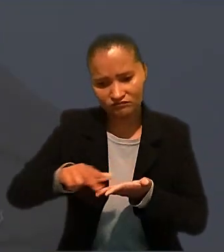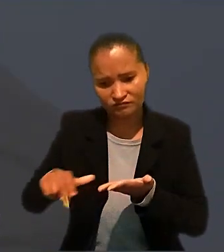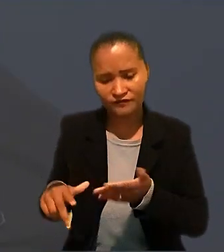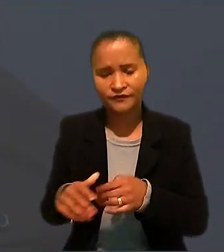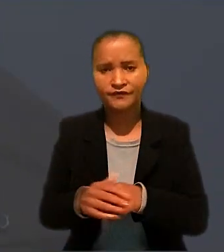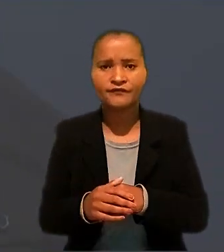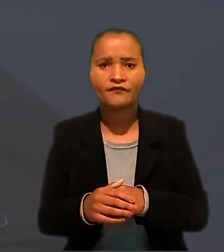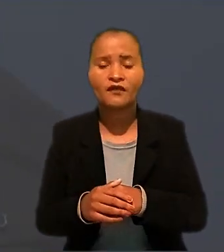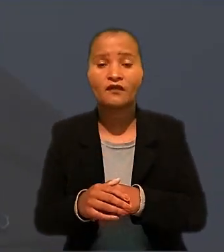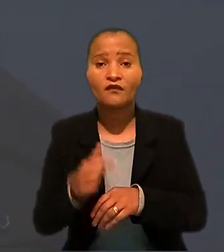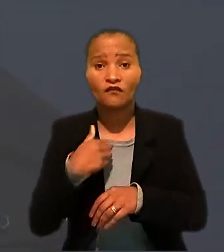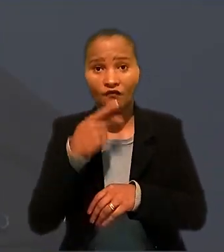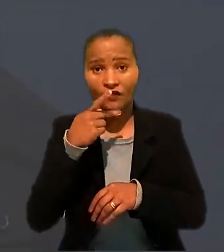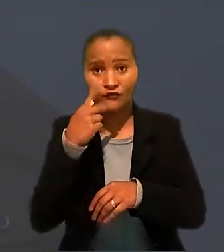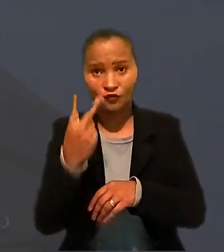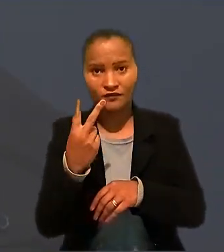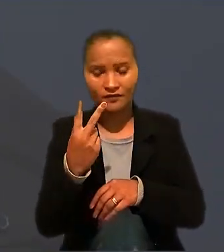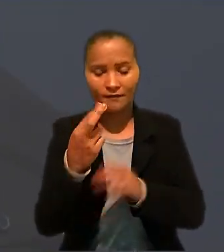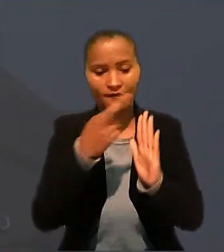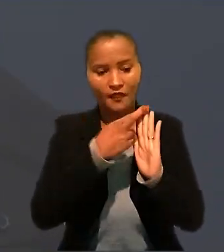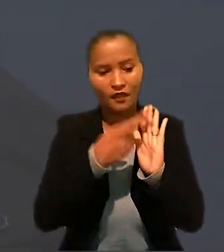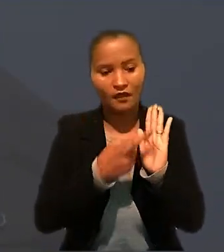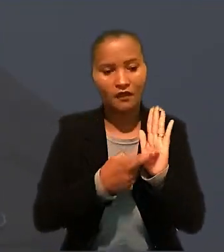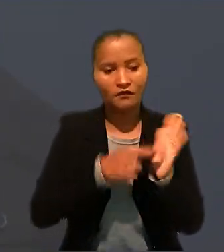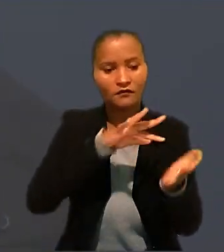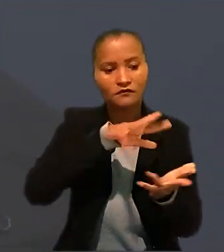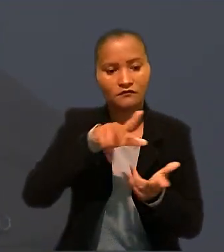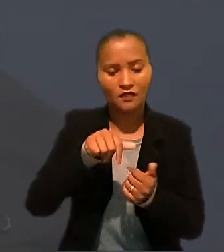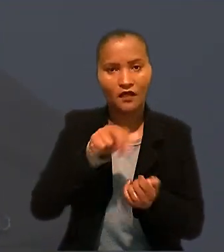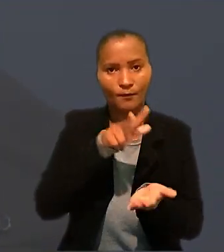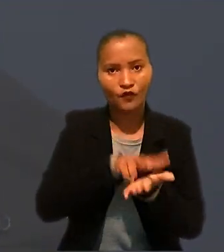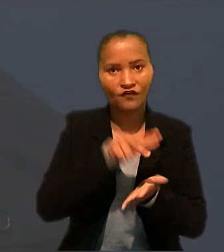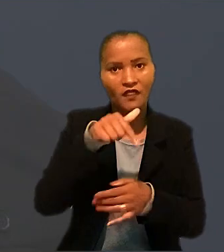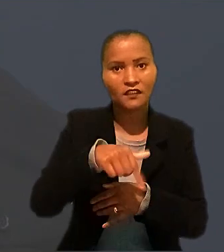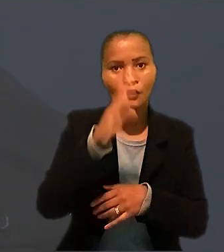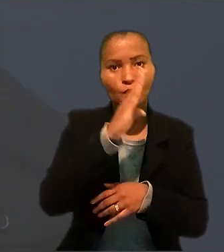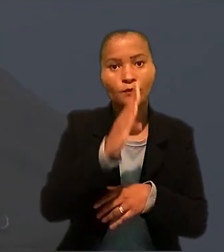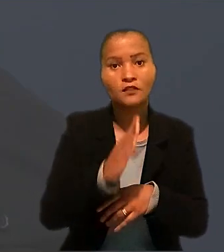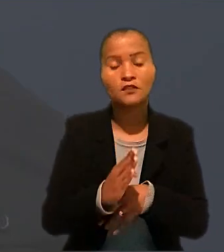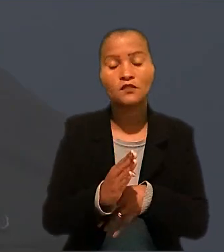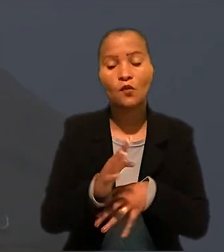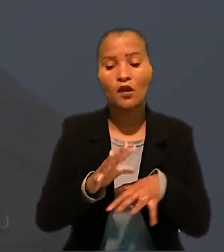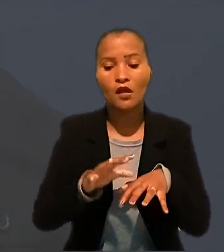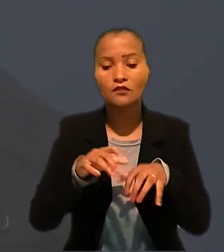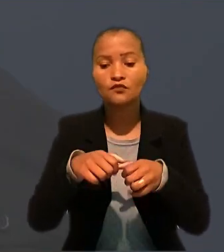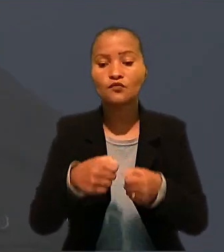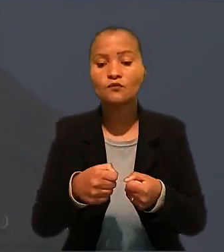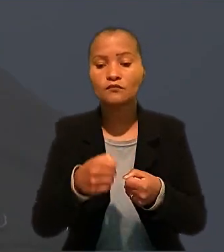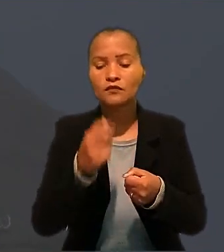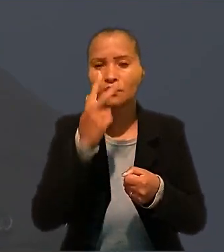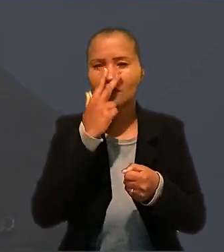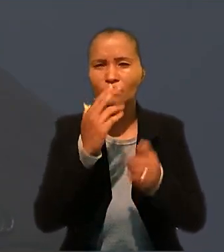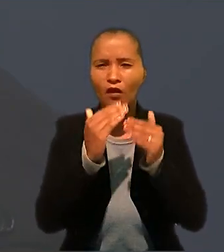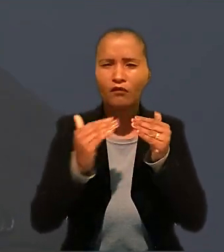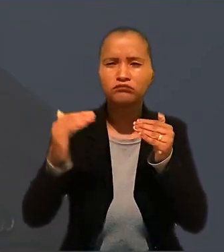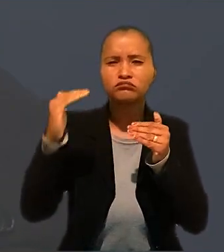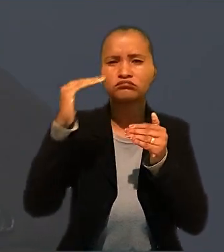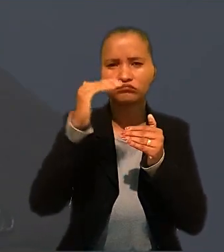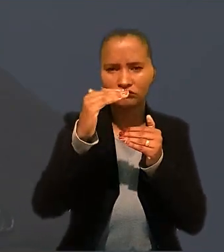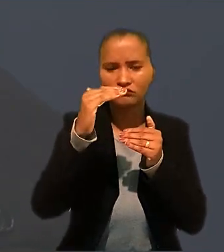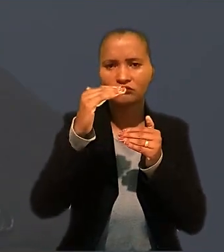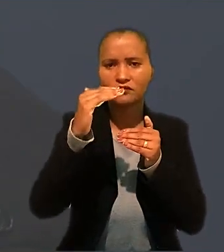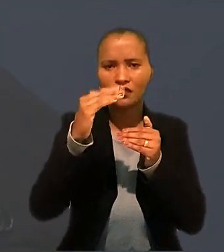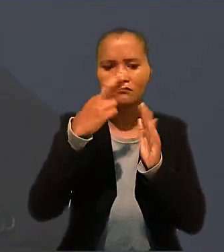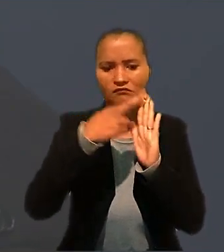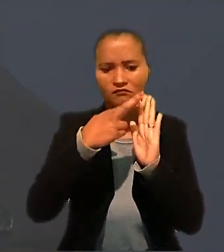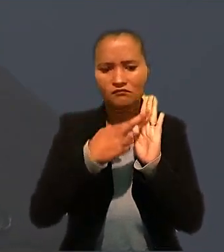planos. O primeiro plano, como norma internacional, que foi ratificada pelo Brasil, ela assume uma altura de uma